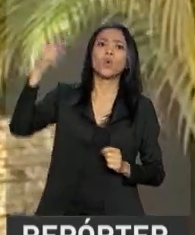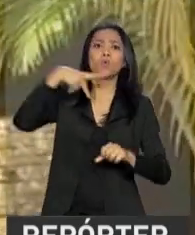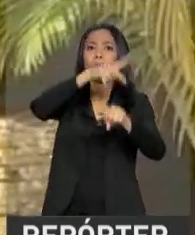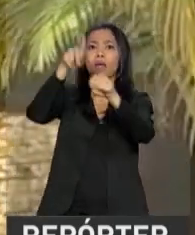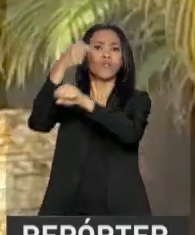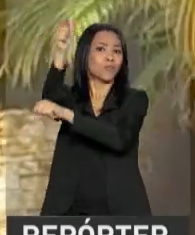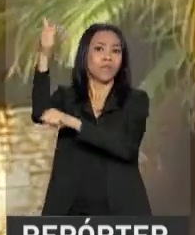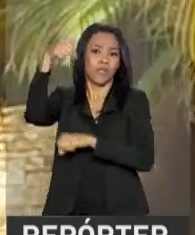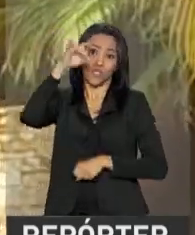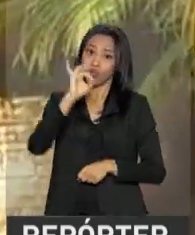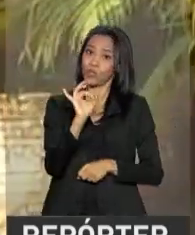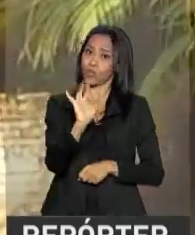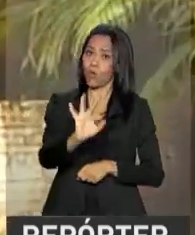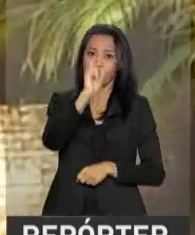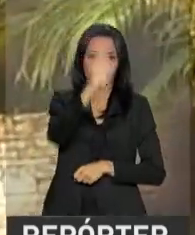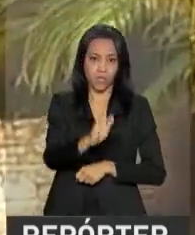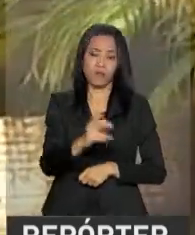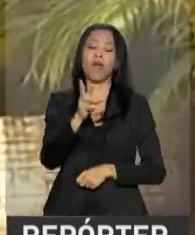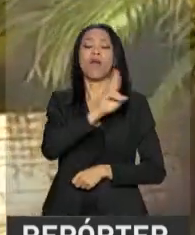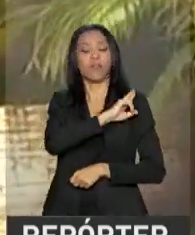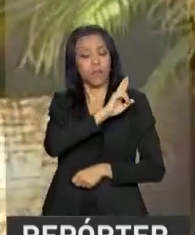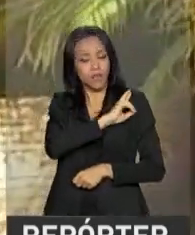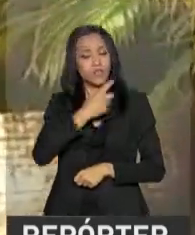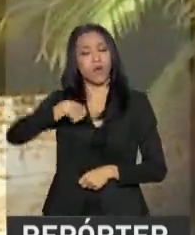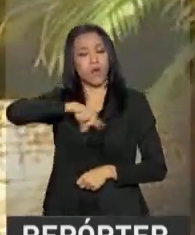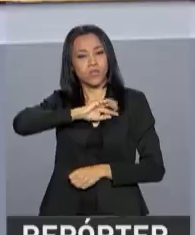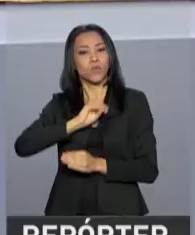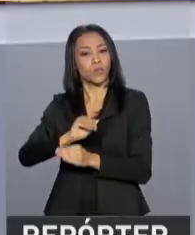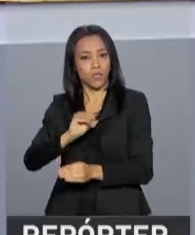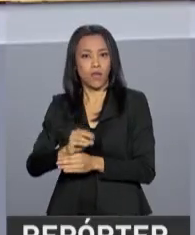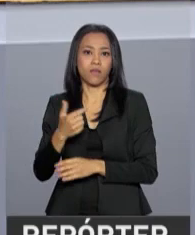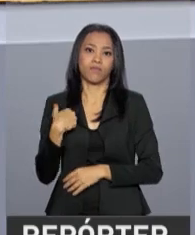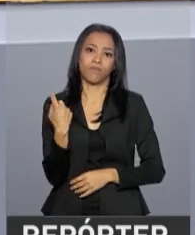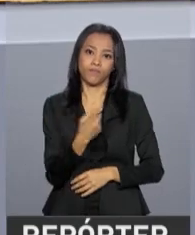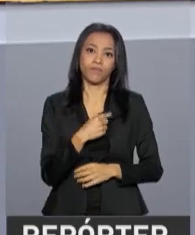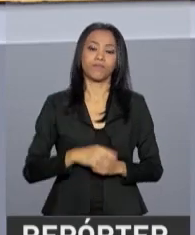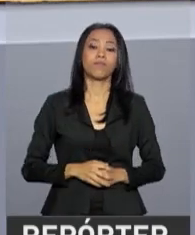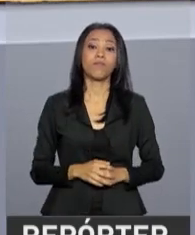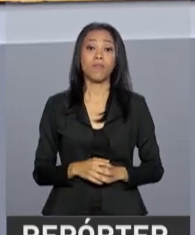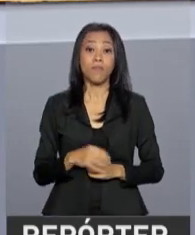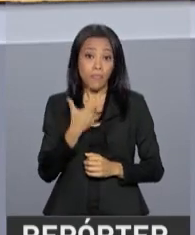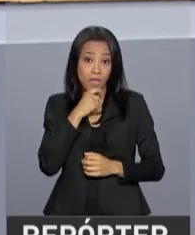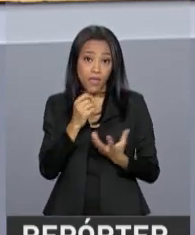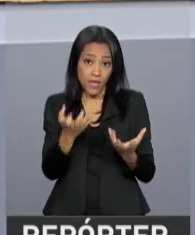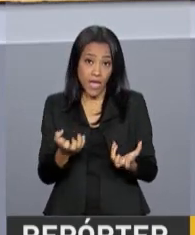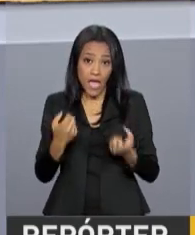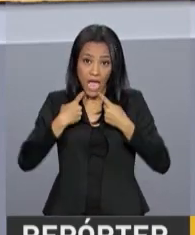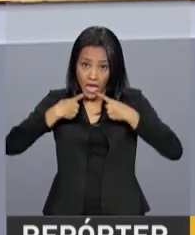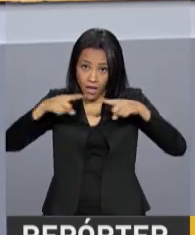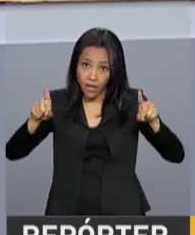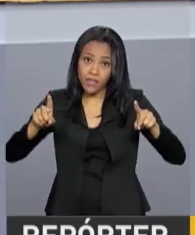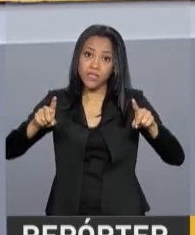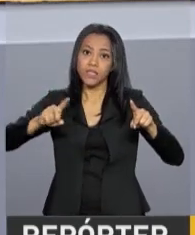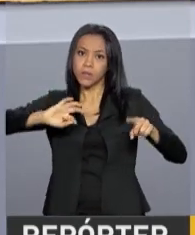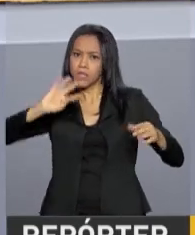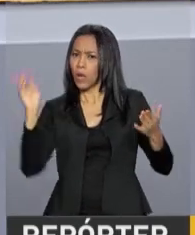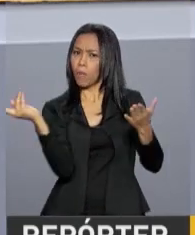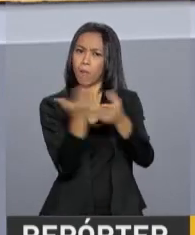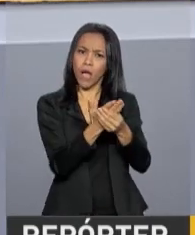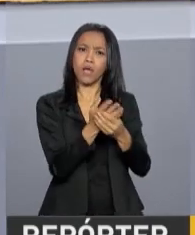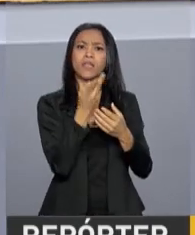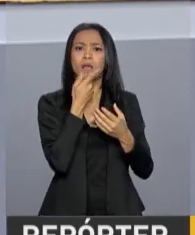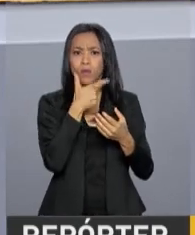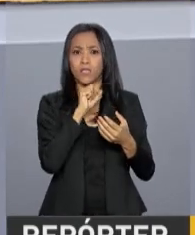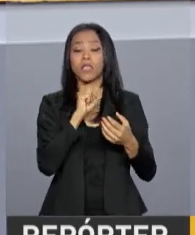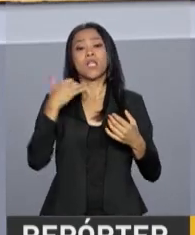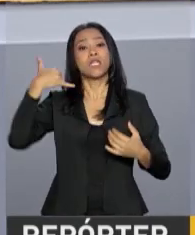ocorre aqui ela é a nossa responsabilidade ea sua conservação e quem quiser denunciar o tráfico de animais silvestres deve ligar para